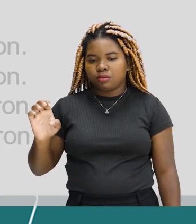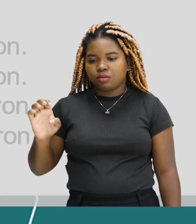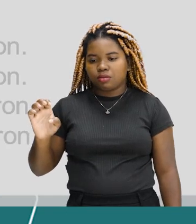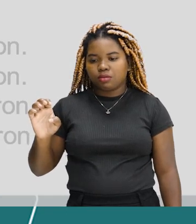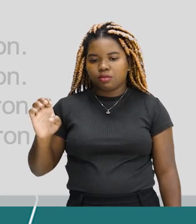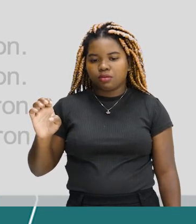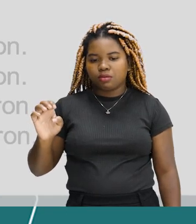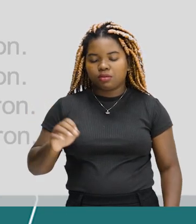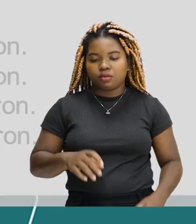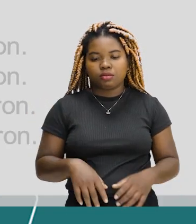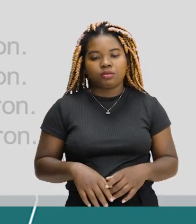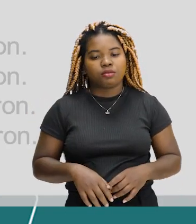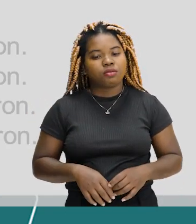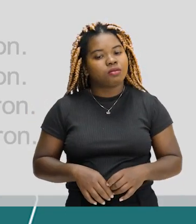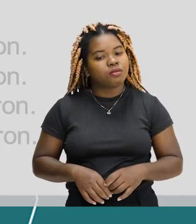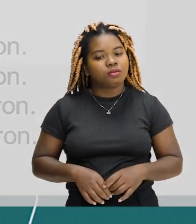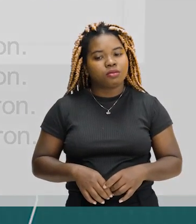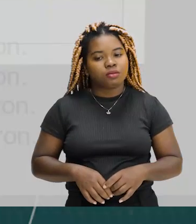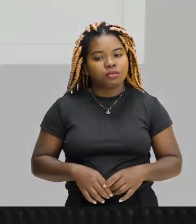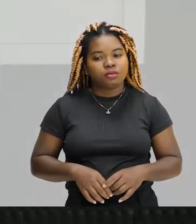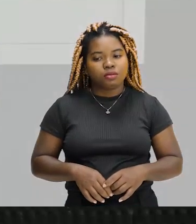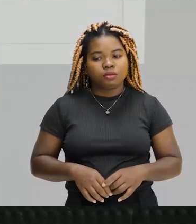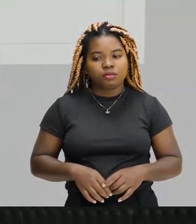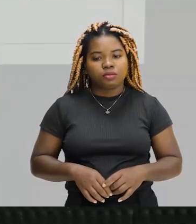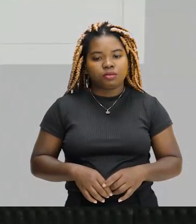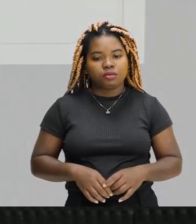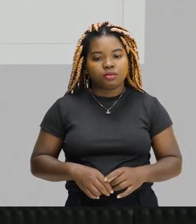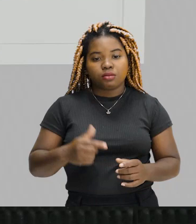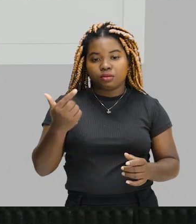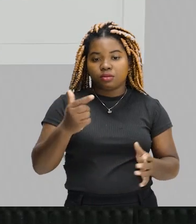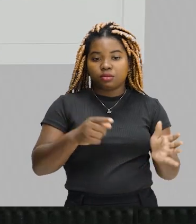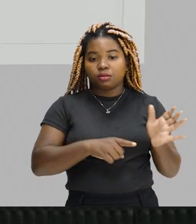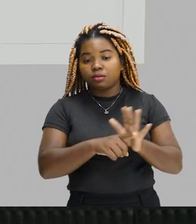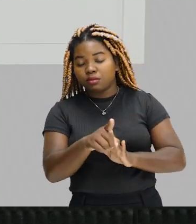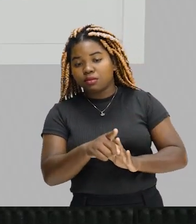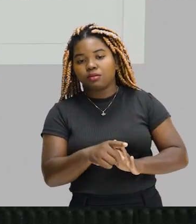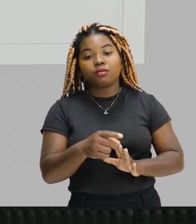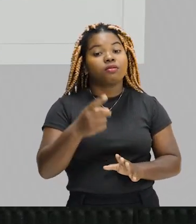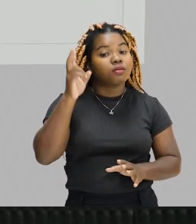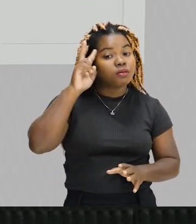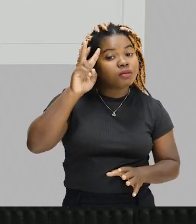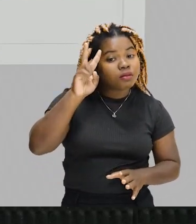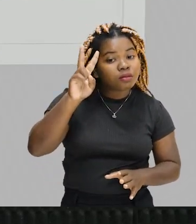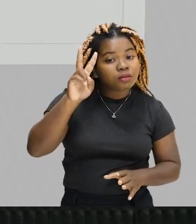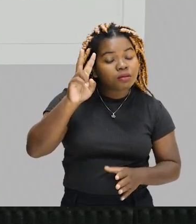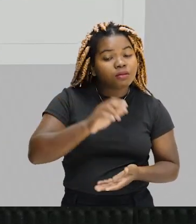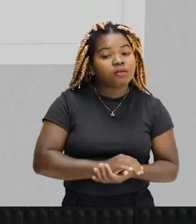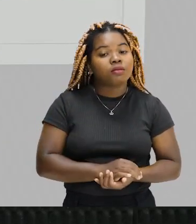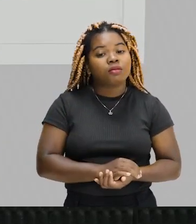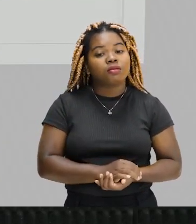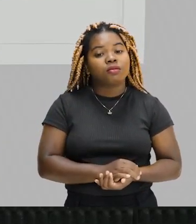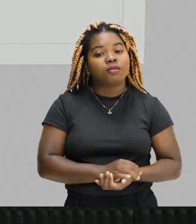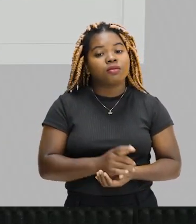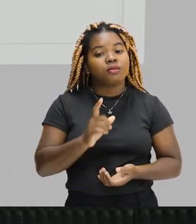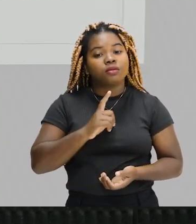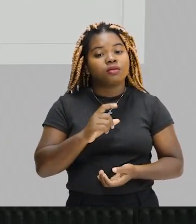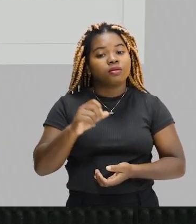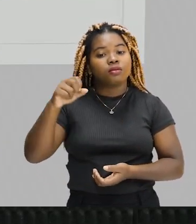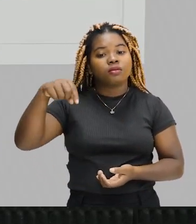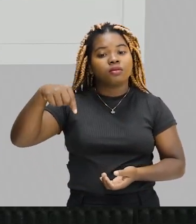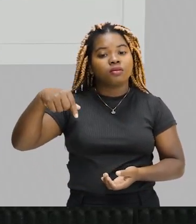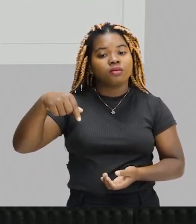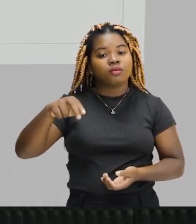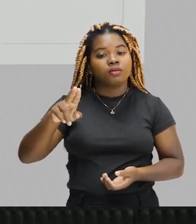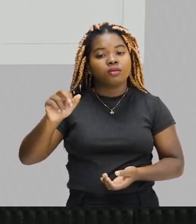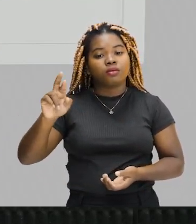letra E, carga nula. Certo? Bom, na questão 2 nós já falamos, né? O quark, no caso, é o quark Down,